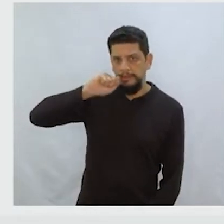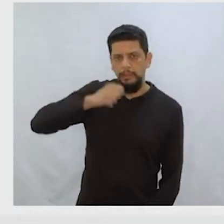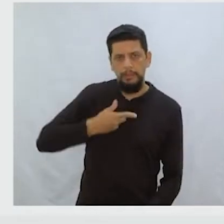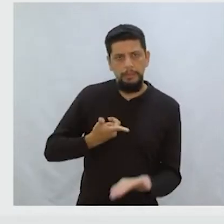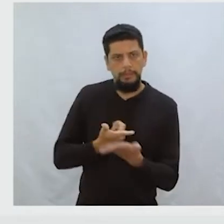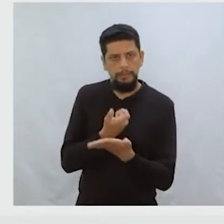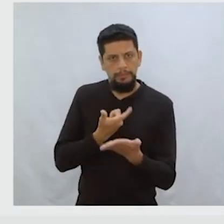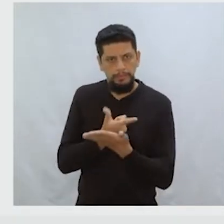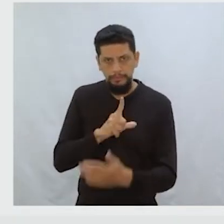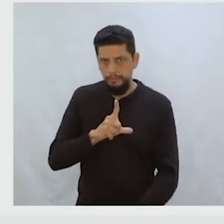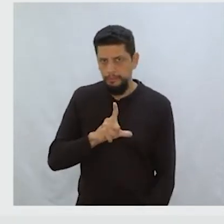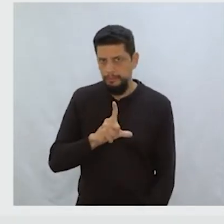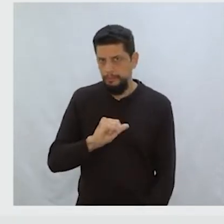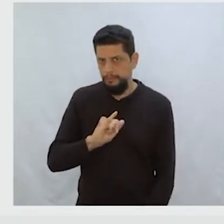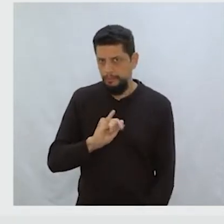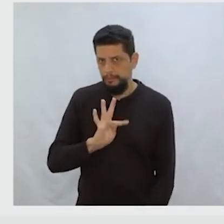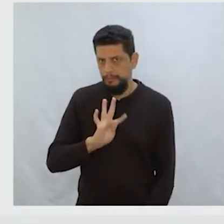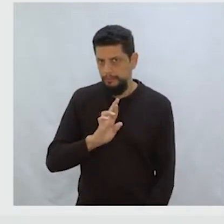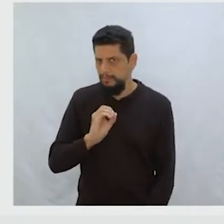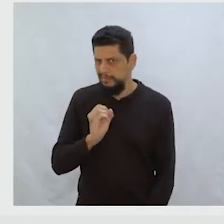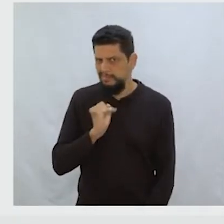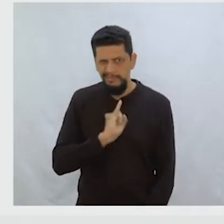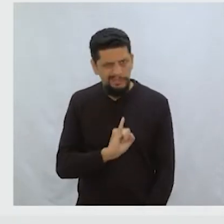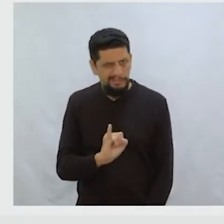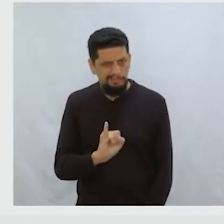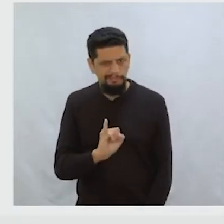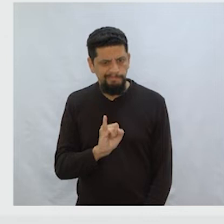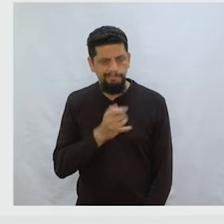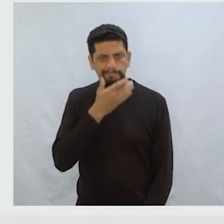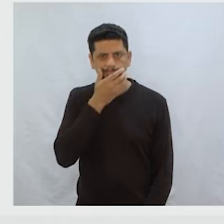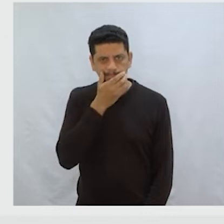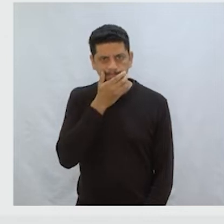Cenoura a gente compra em litro? Será?